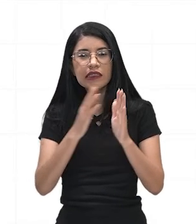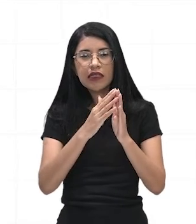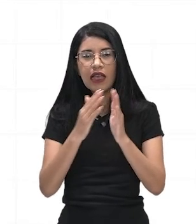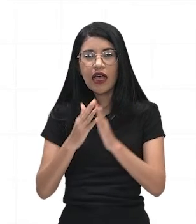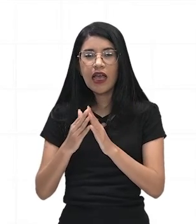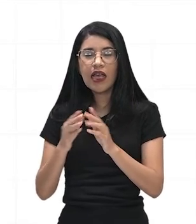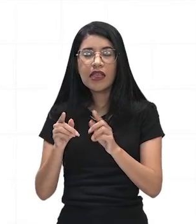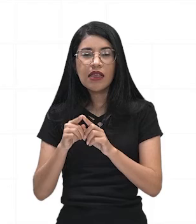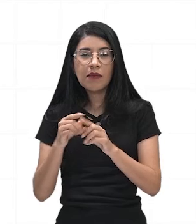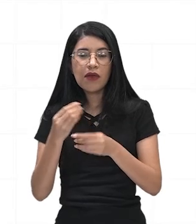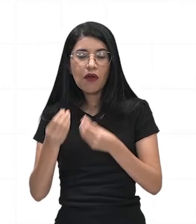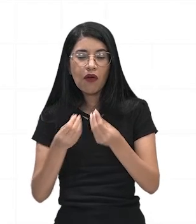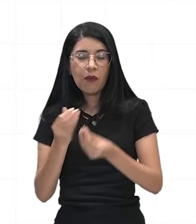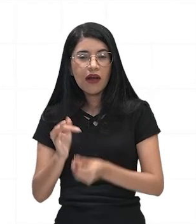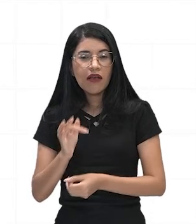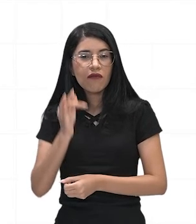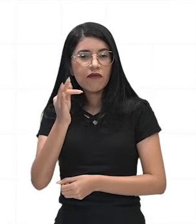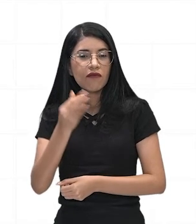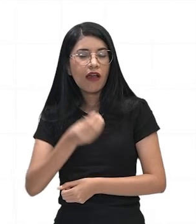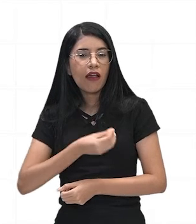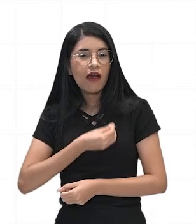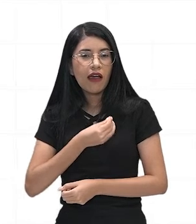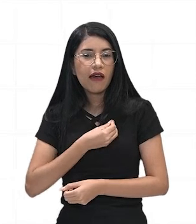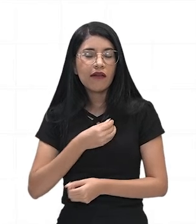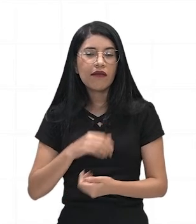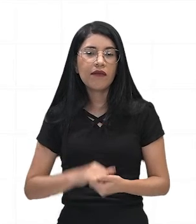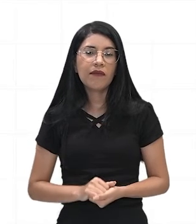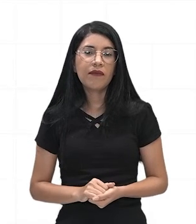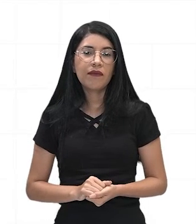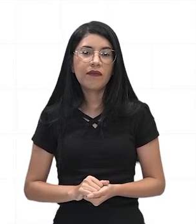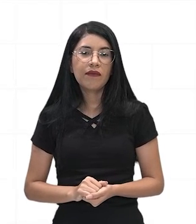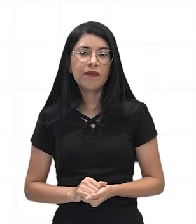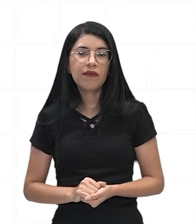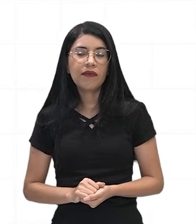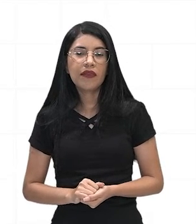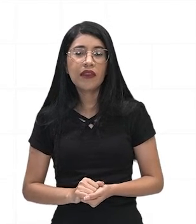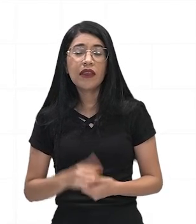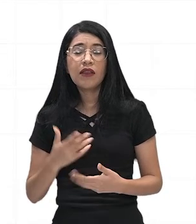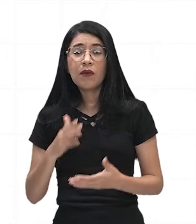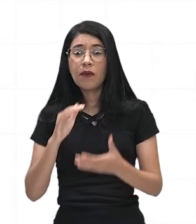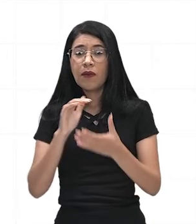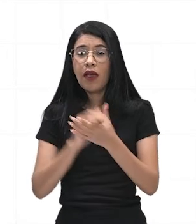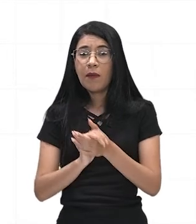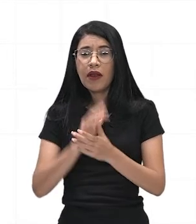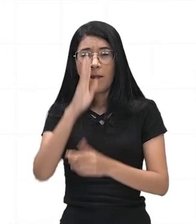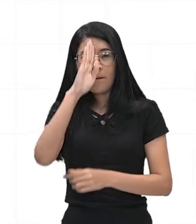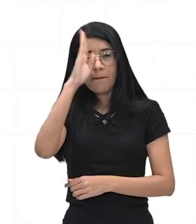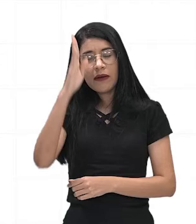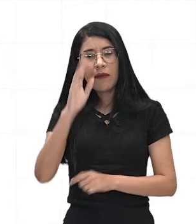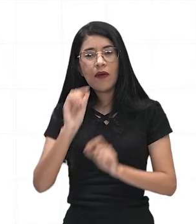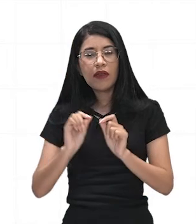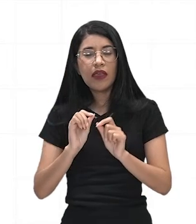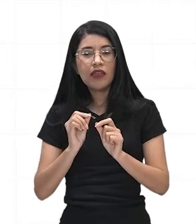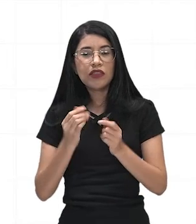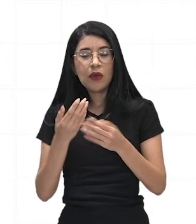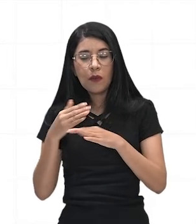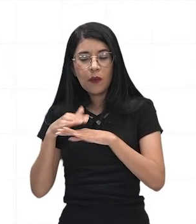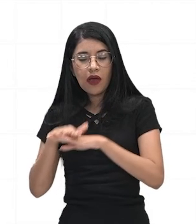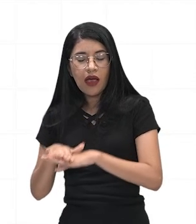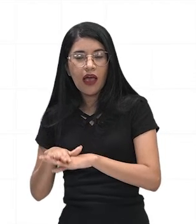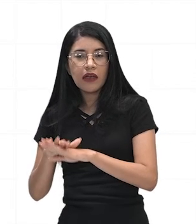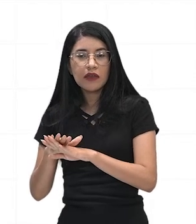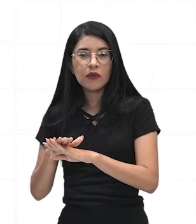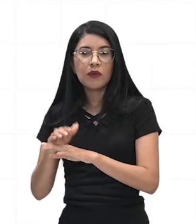de suas vidas, tá? O casamento era essencialmente uma transição de subordinação de uma